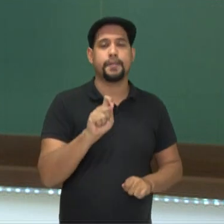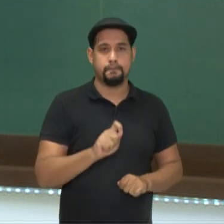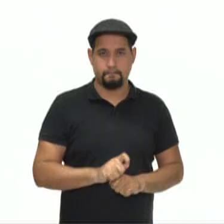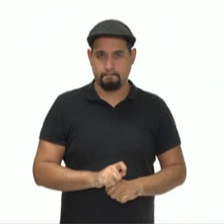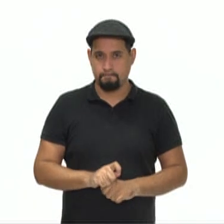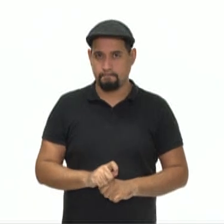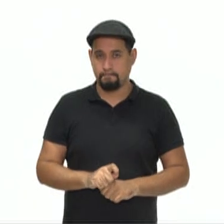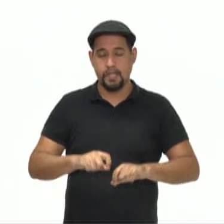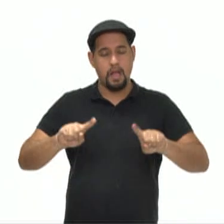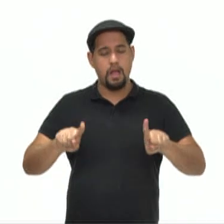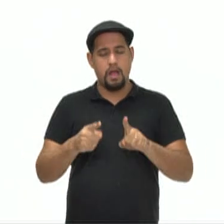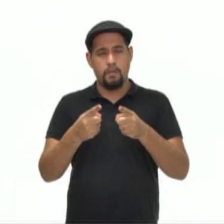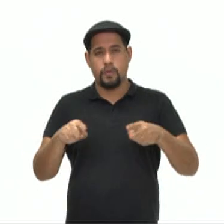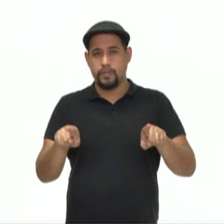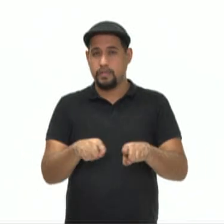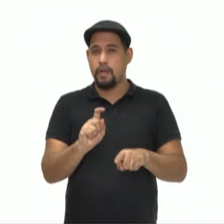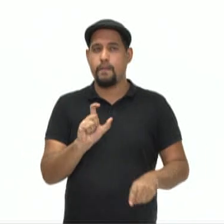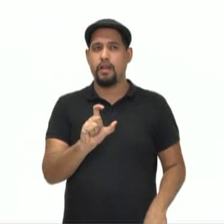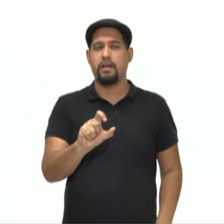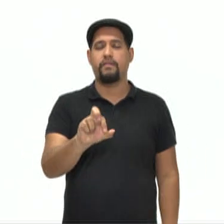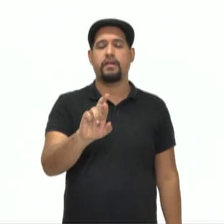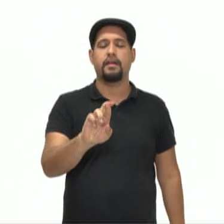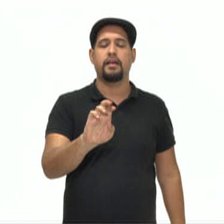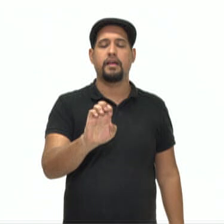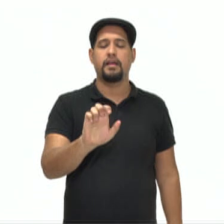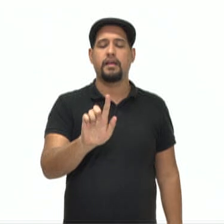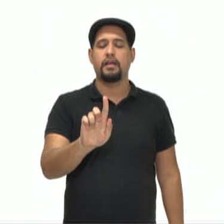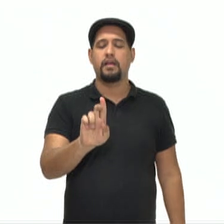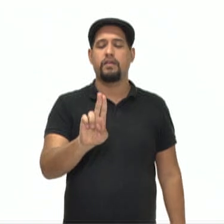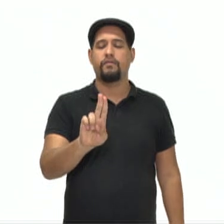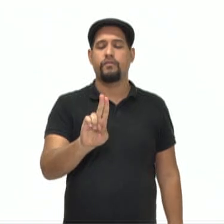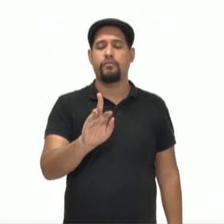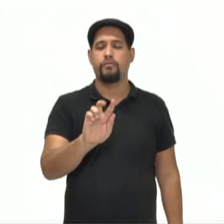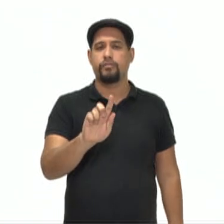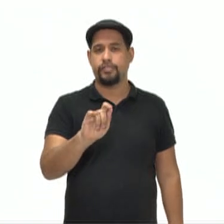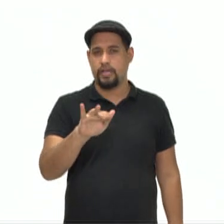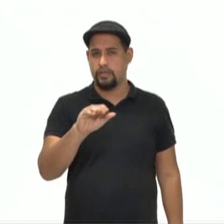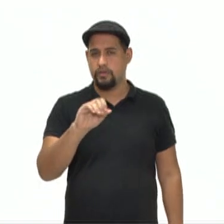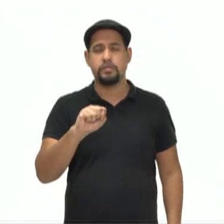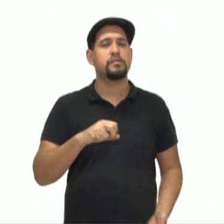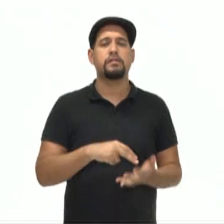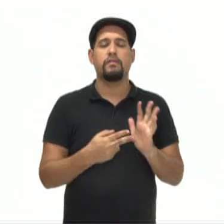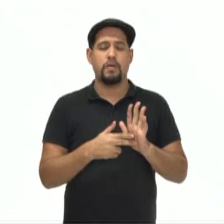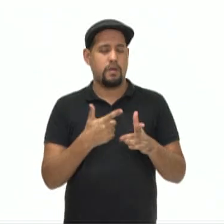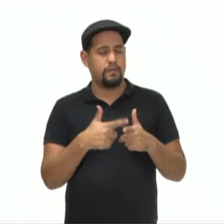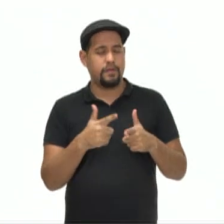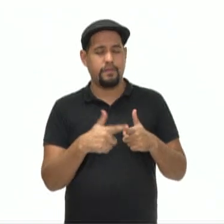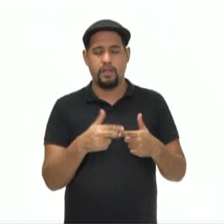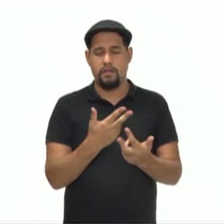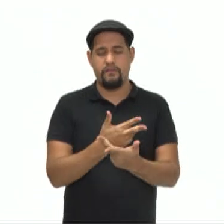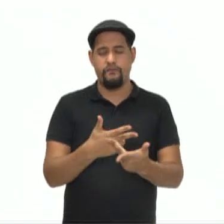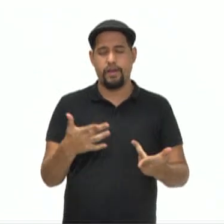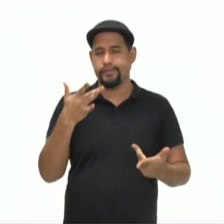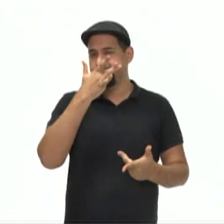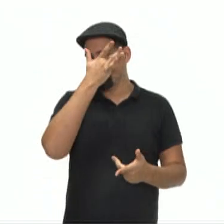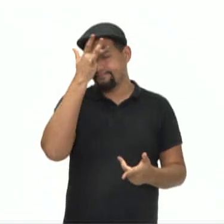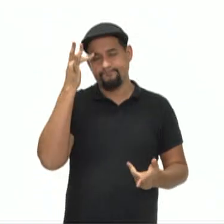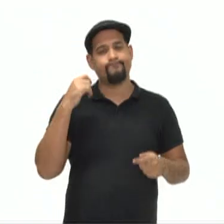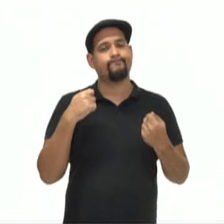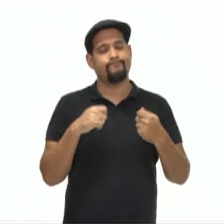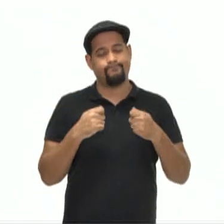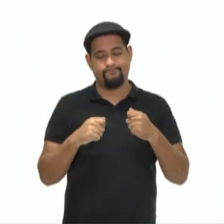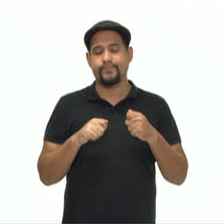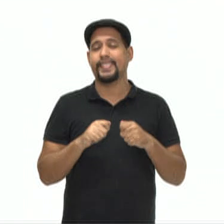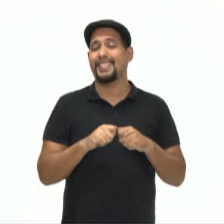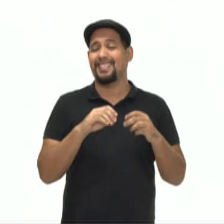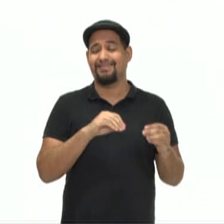letra da música Refugiados trata de um problema vivido por muitas pessoas que têm que praticar uma